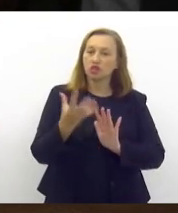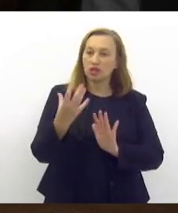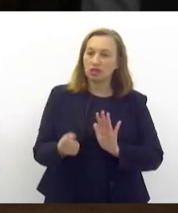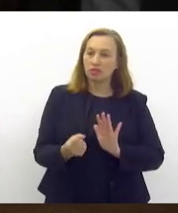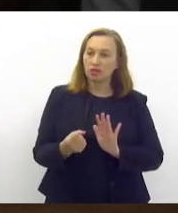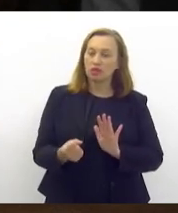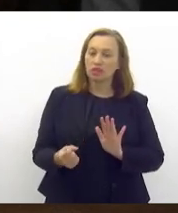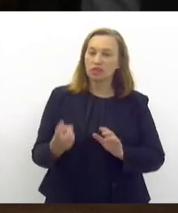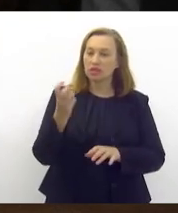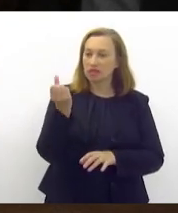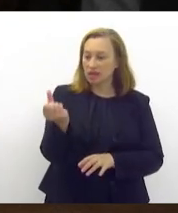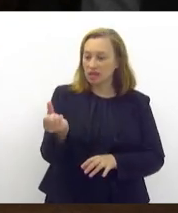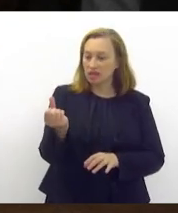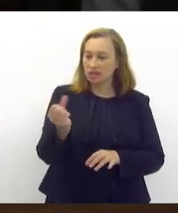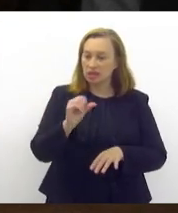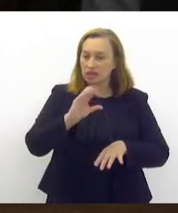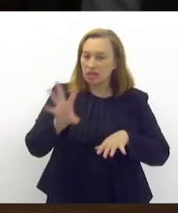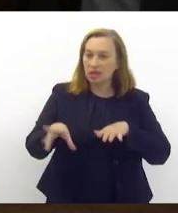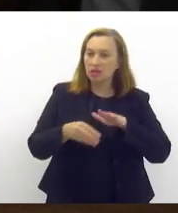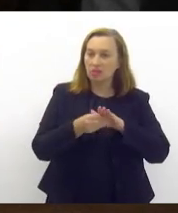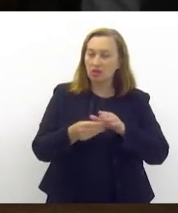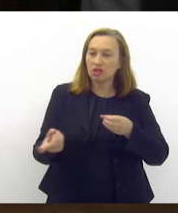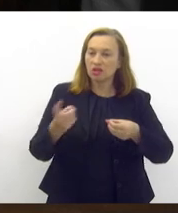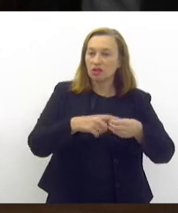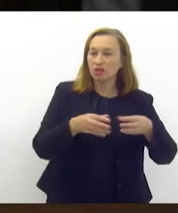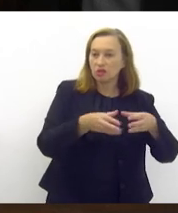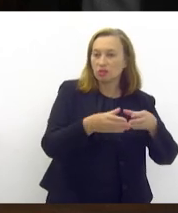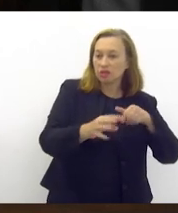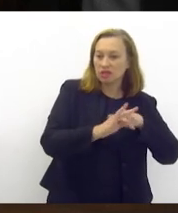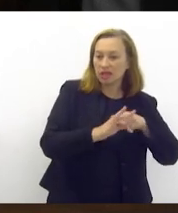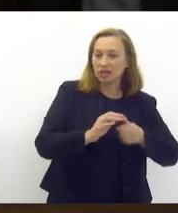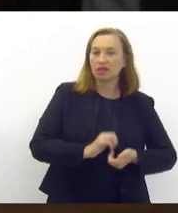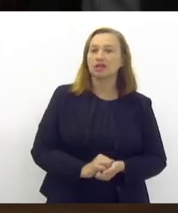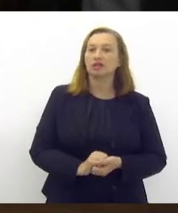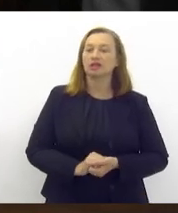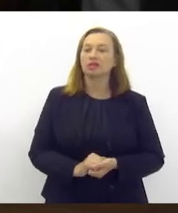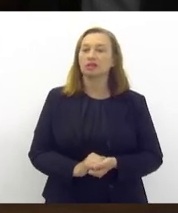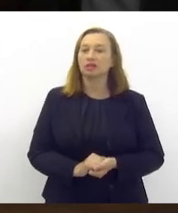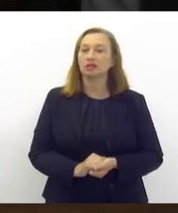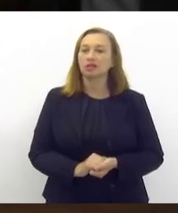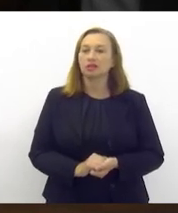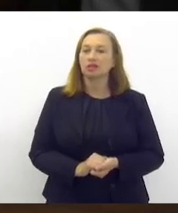proposta recebeu 6 emendas e retorna às comissões técnicas.